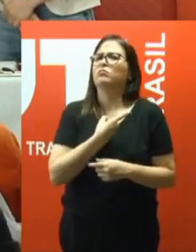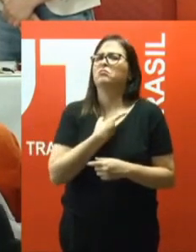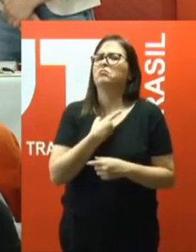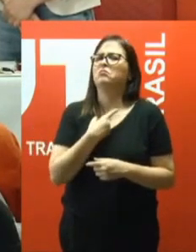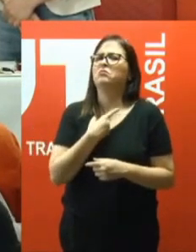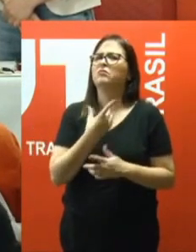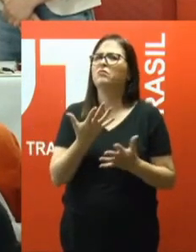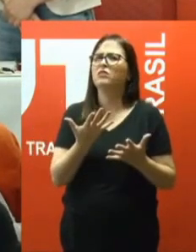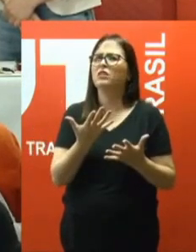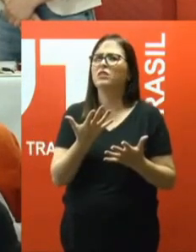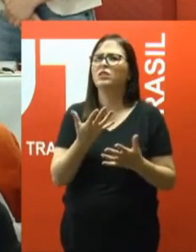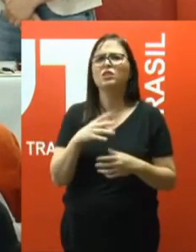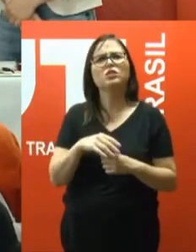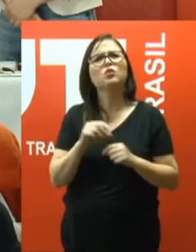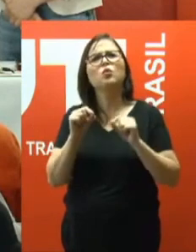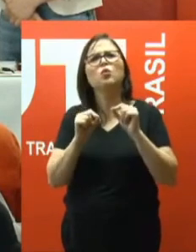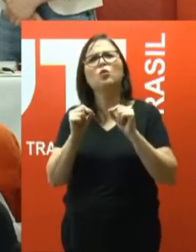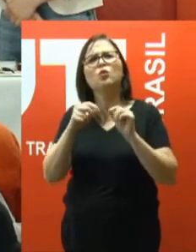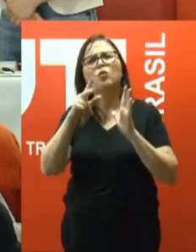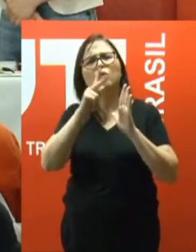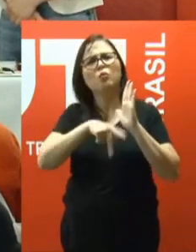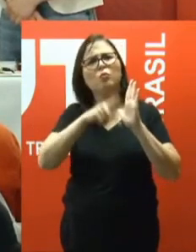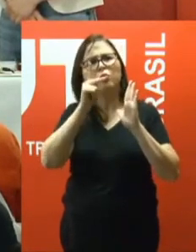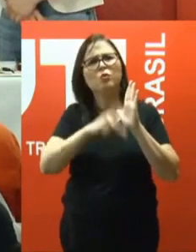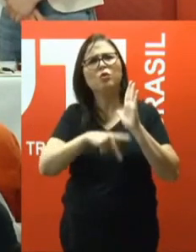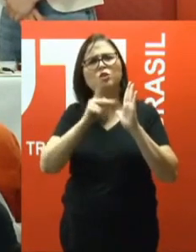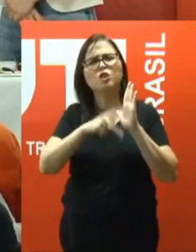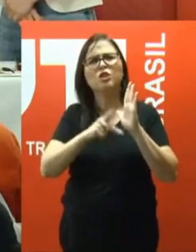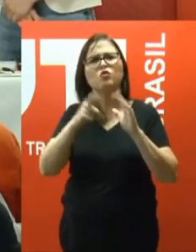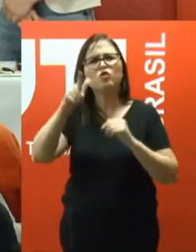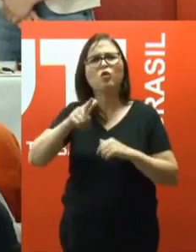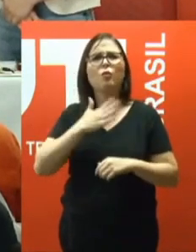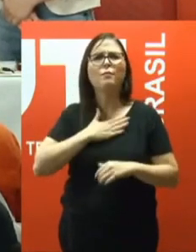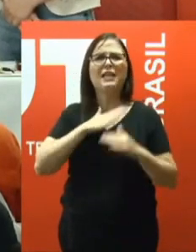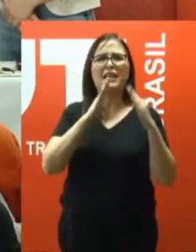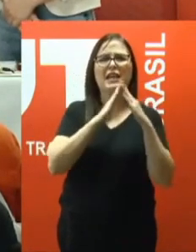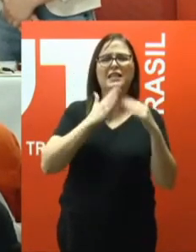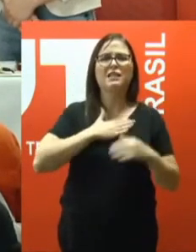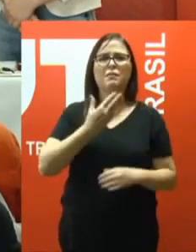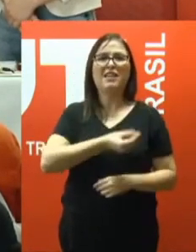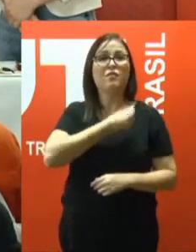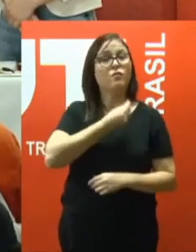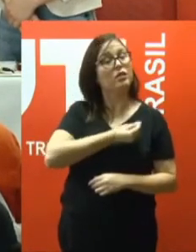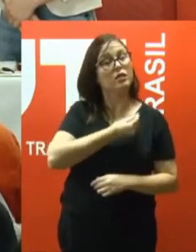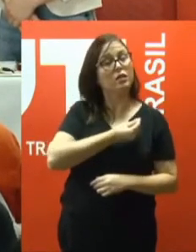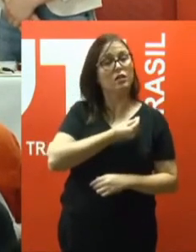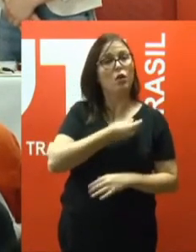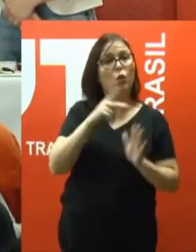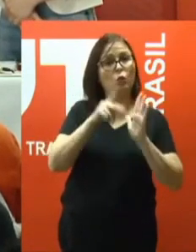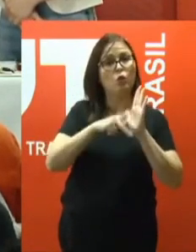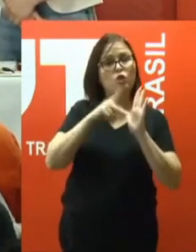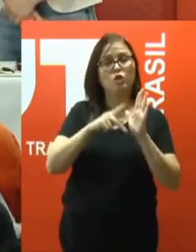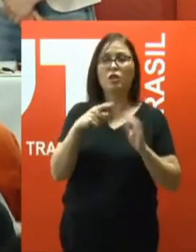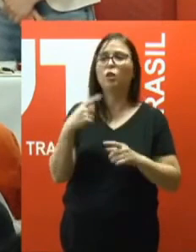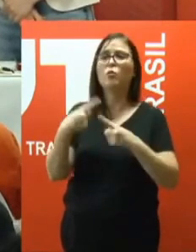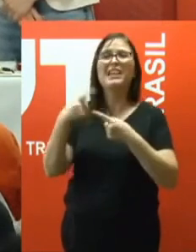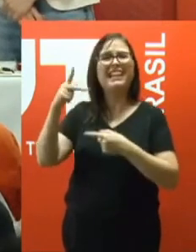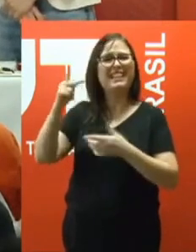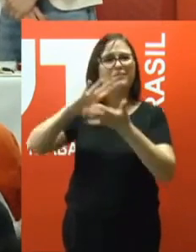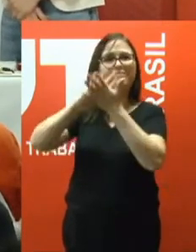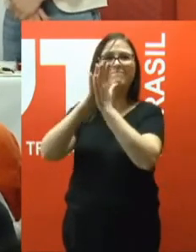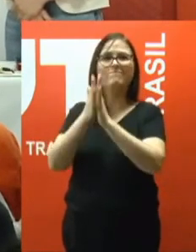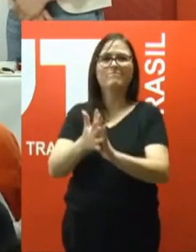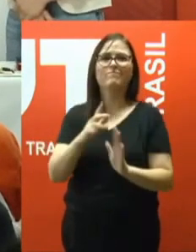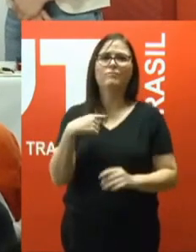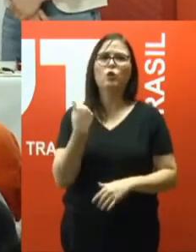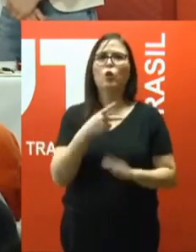de fazer um programa Minha Casa Minha Vida outra vez? Porque eles desmontaram, sabe, o nosso programa. Então a